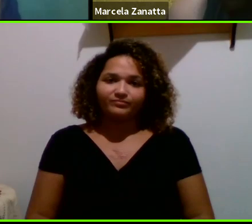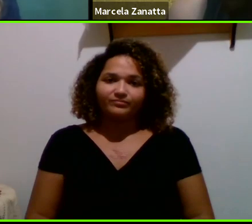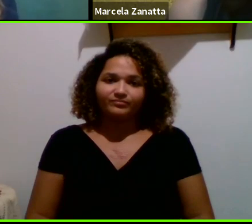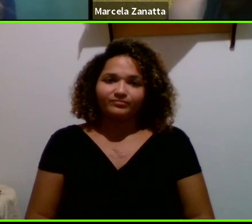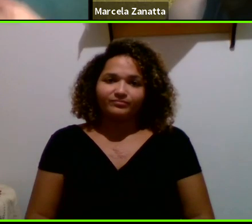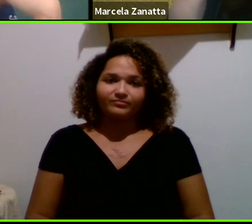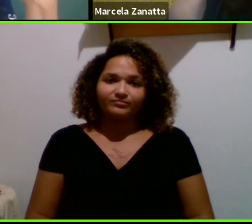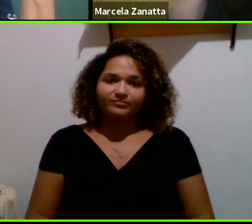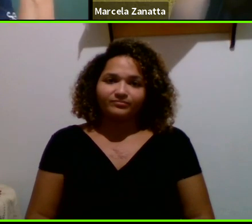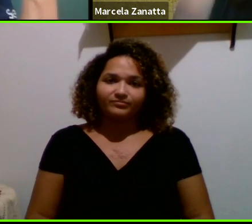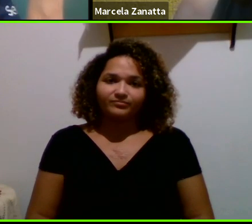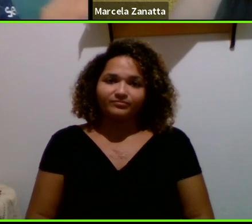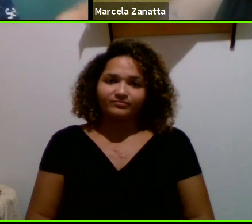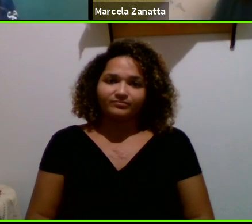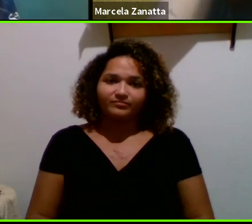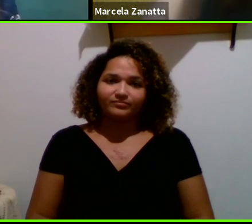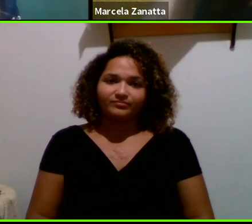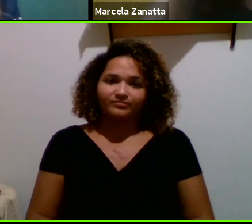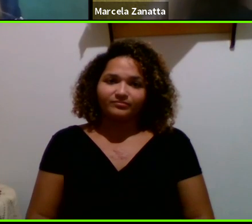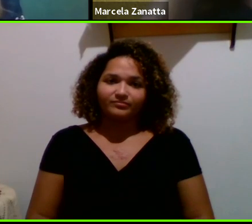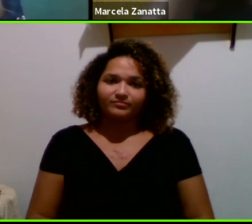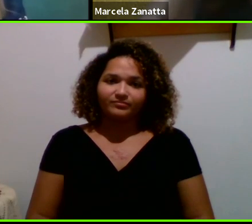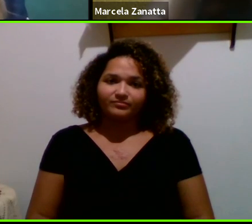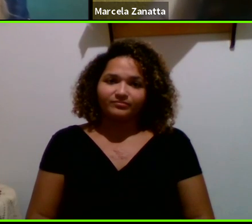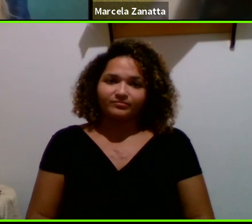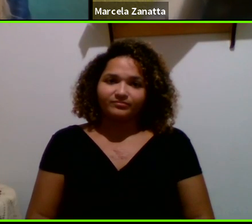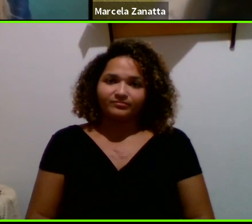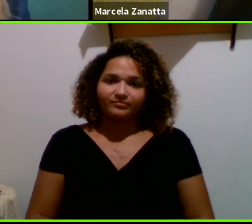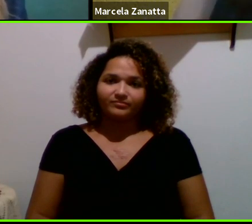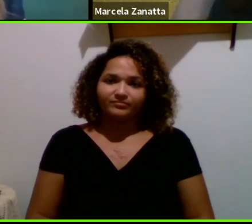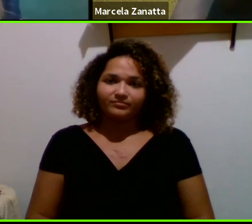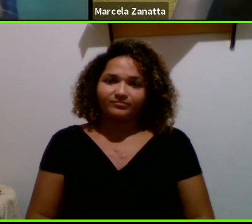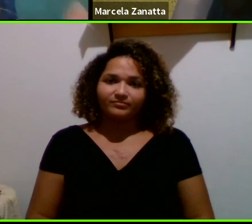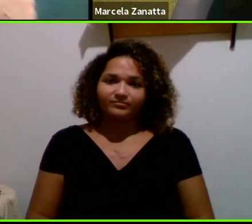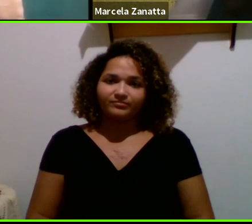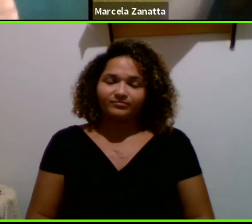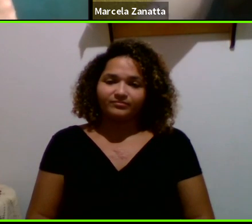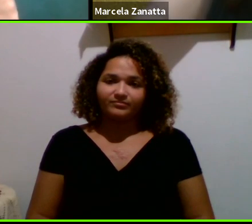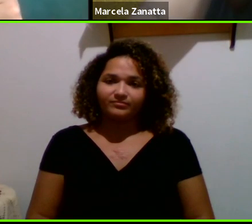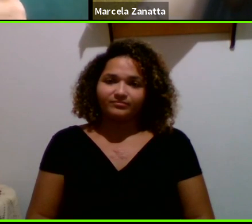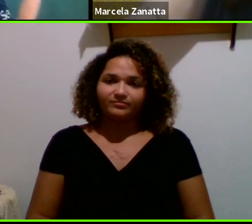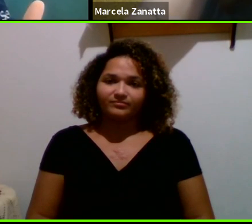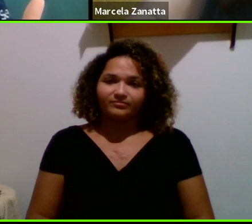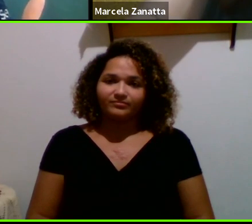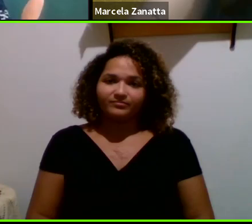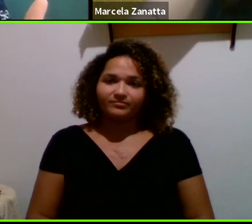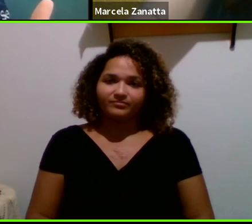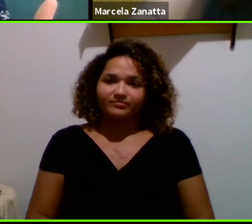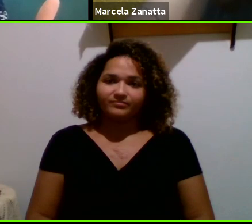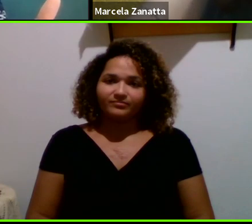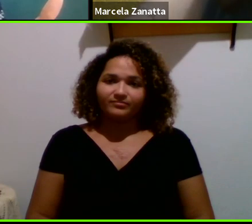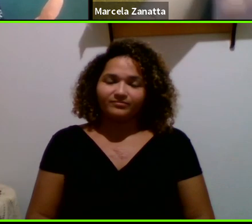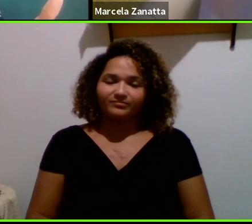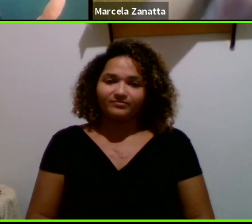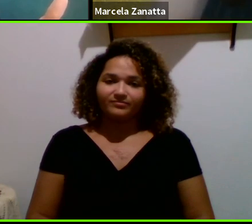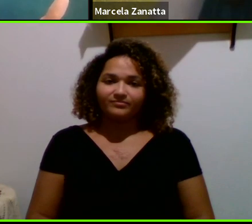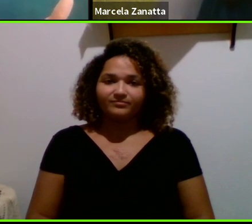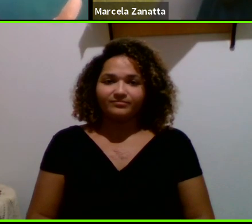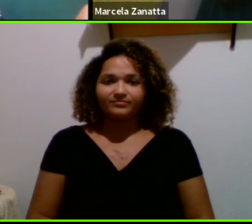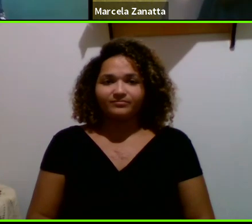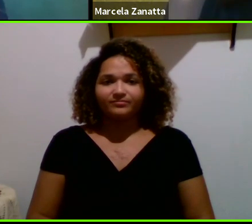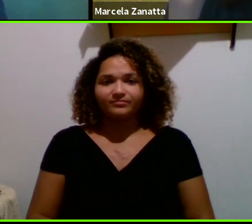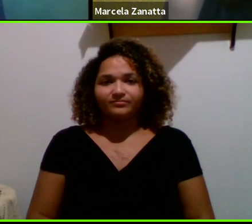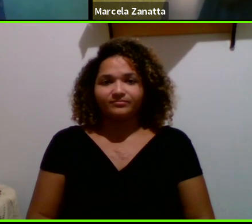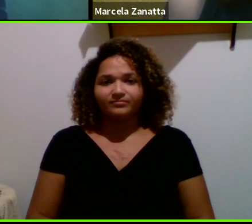nós podemos evoluir para uma segunda etapa, Marcela? Podemos? Vamos lá, vamos lá. Vamos avaliar